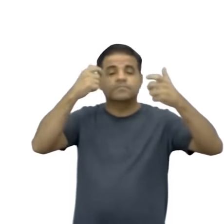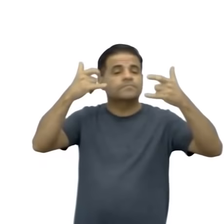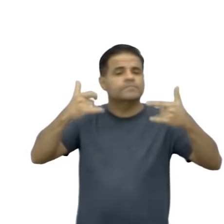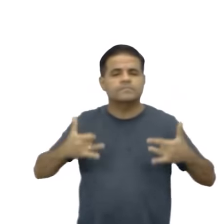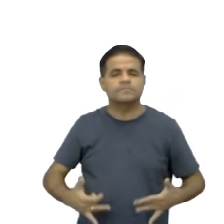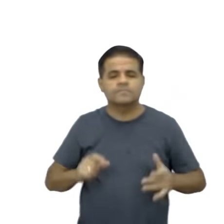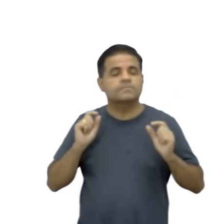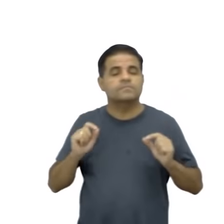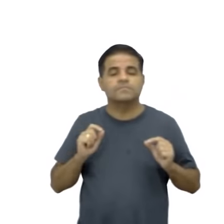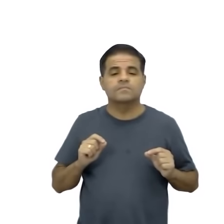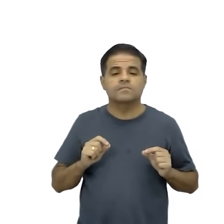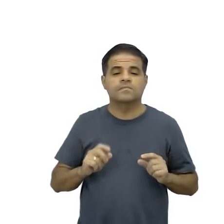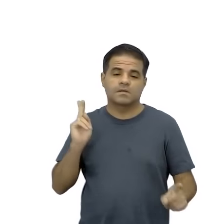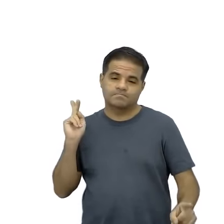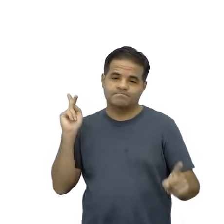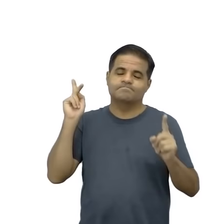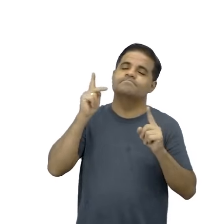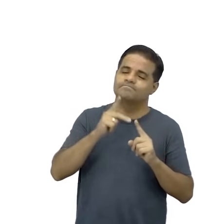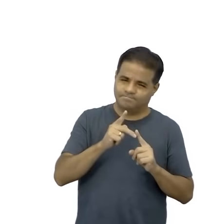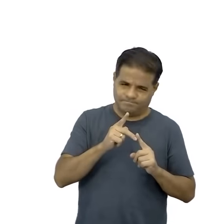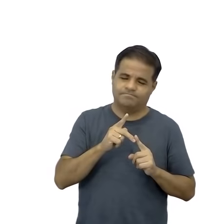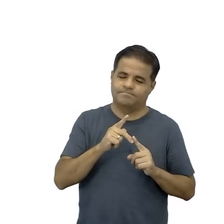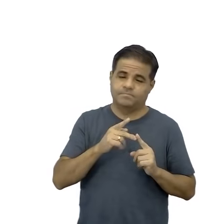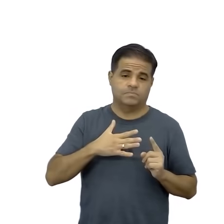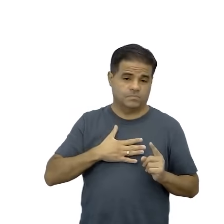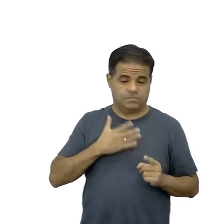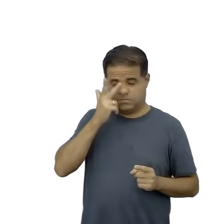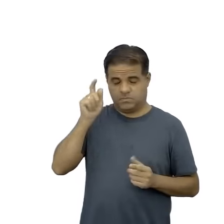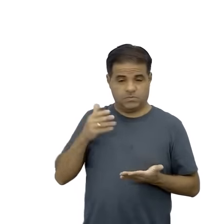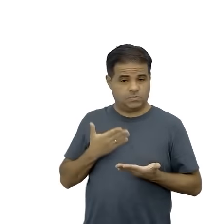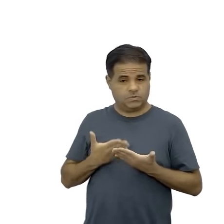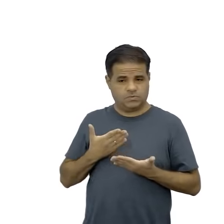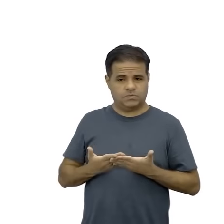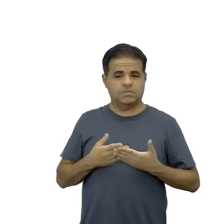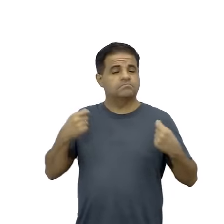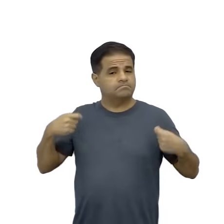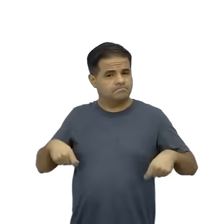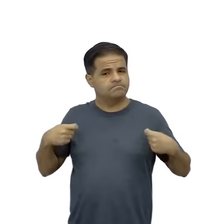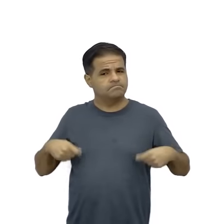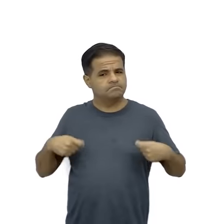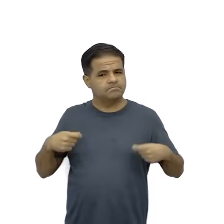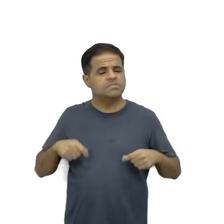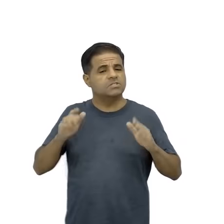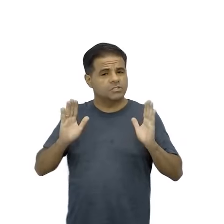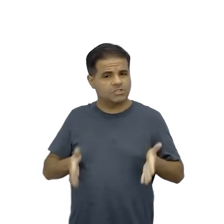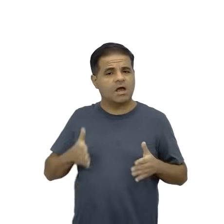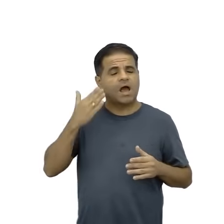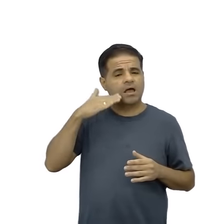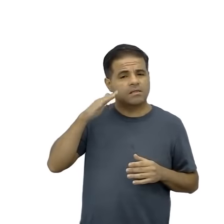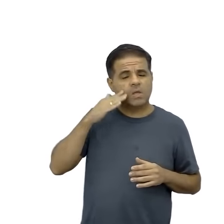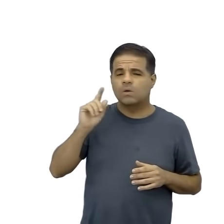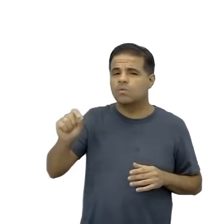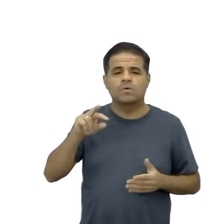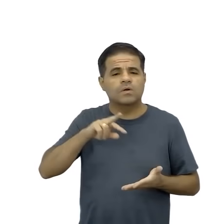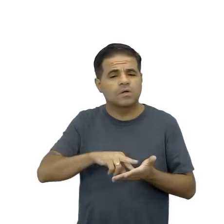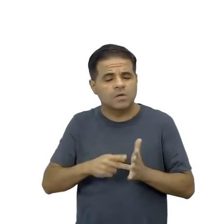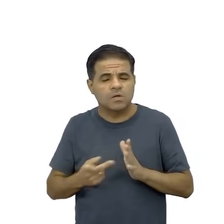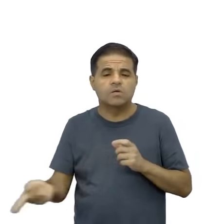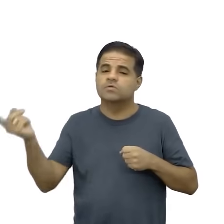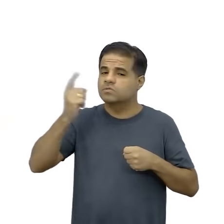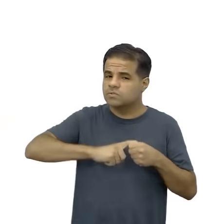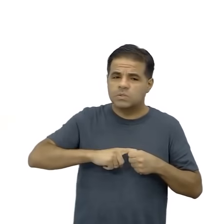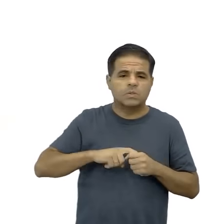sobre personagem, né? Então, assim, o meu estudante precisa, de certa maneira, já entender o que é retomada,